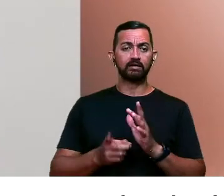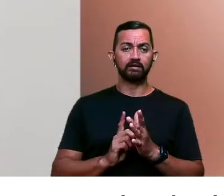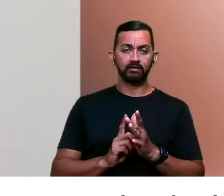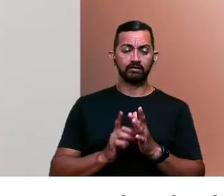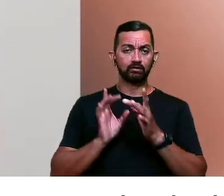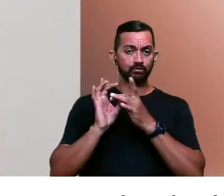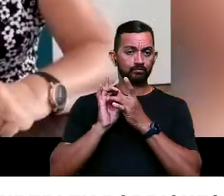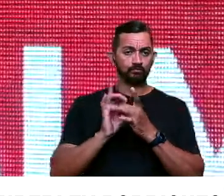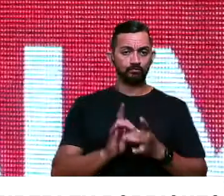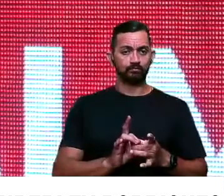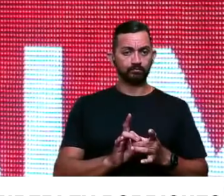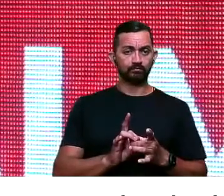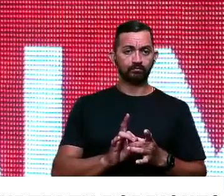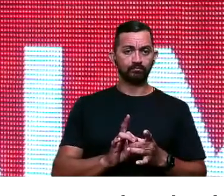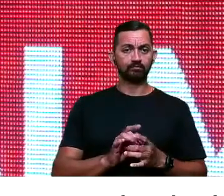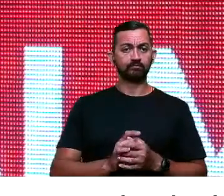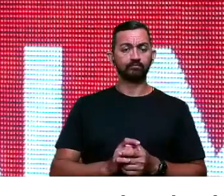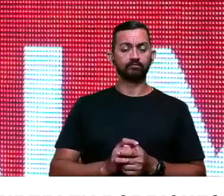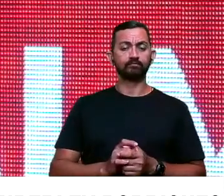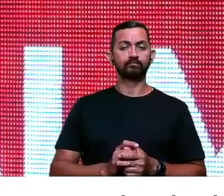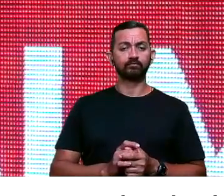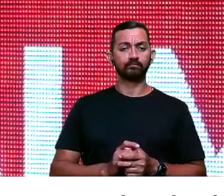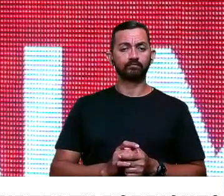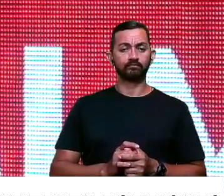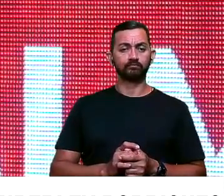Mas antes eu vou contextualizar para você,